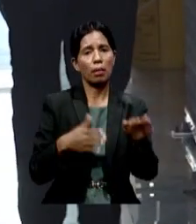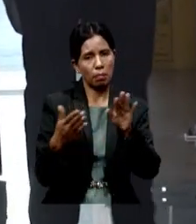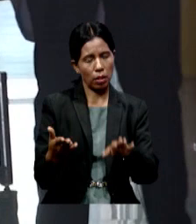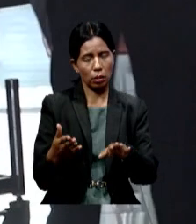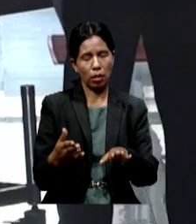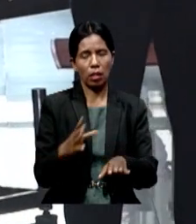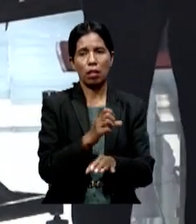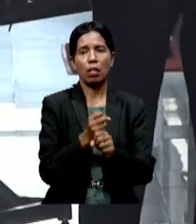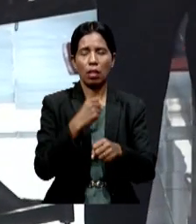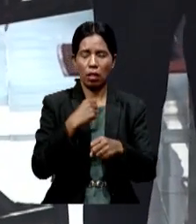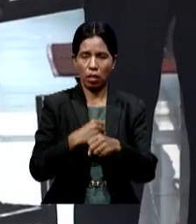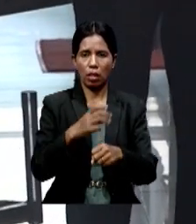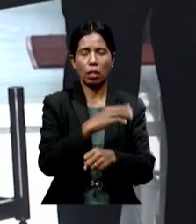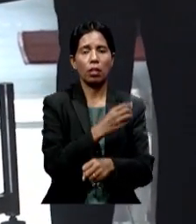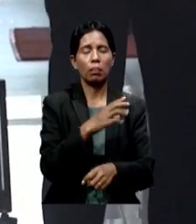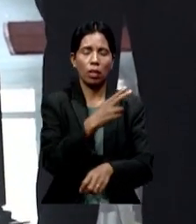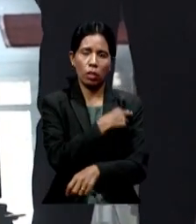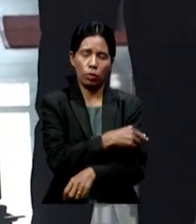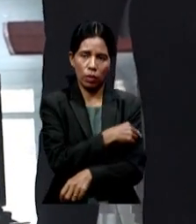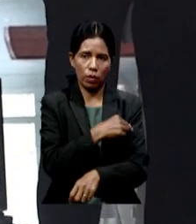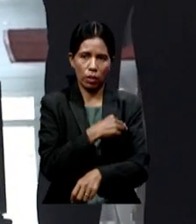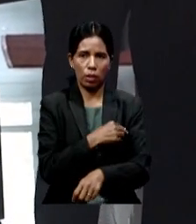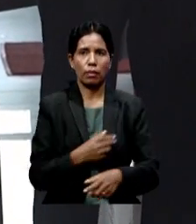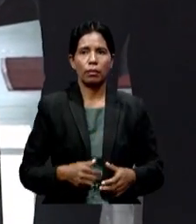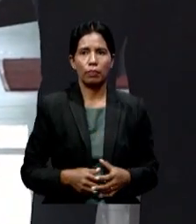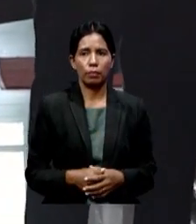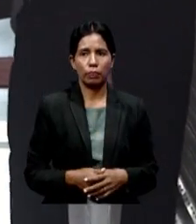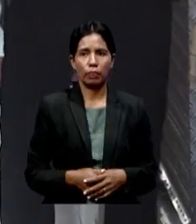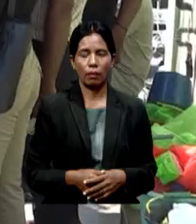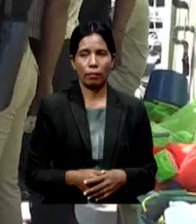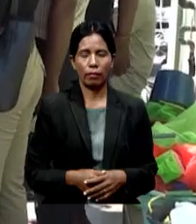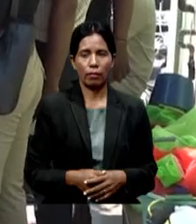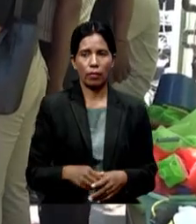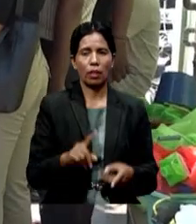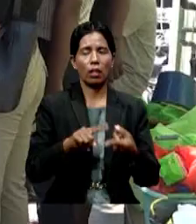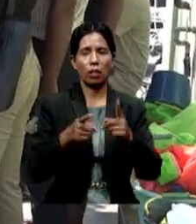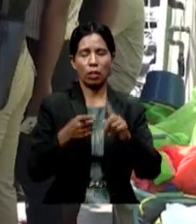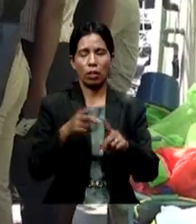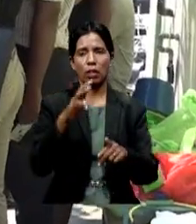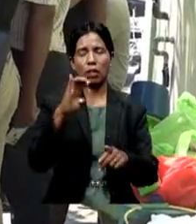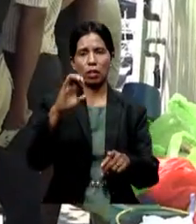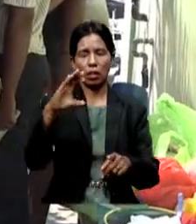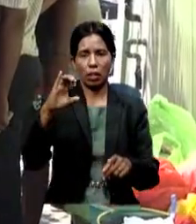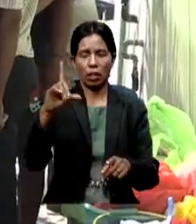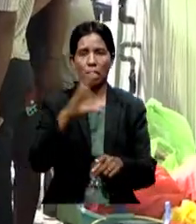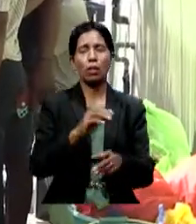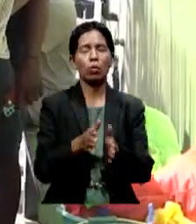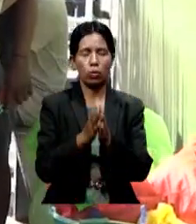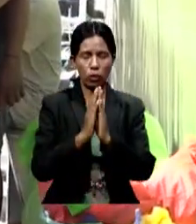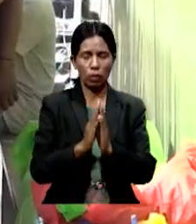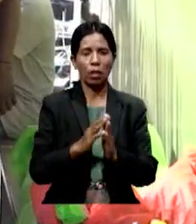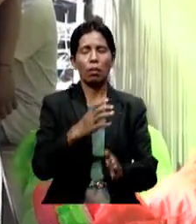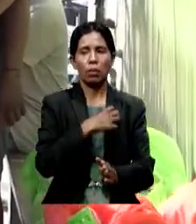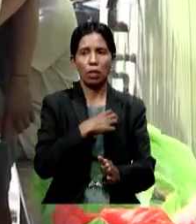a foi inhalar o tratamento médico no Hospital Nacional Guido Valadares. Mate bem minha colega Risela Campos, suba penitele, a tubuca